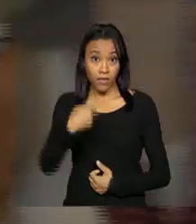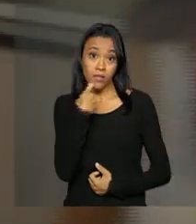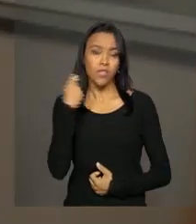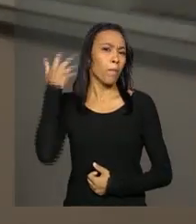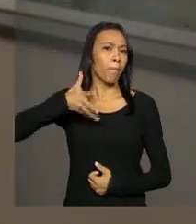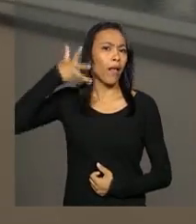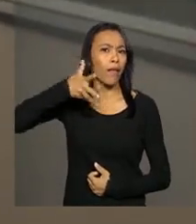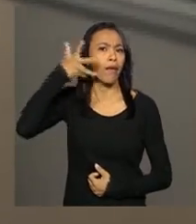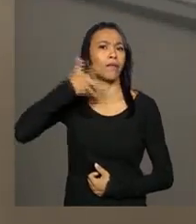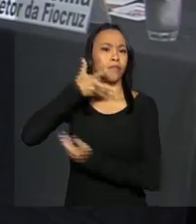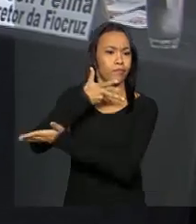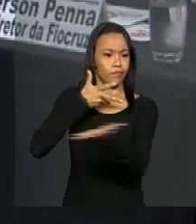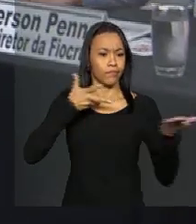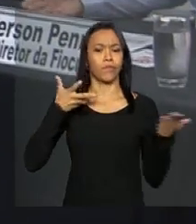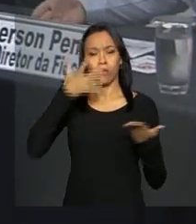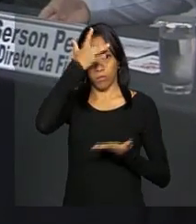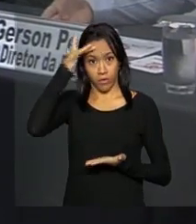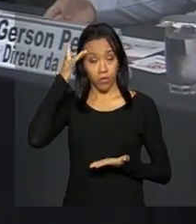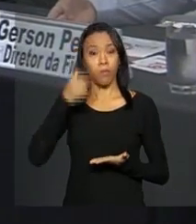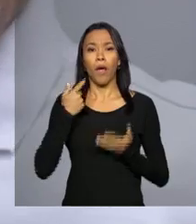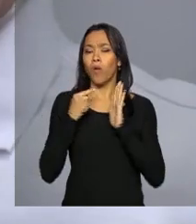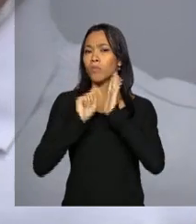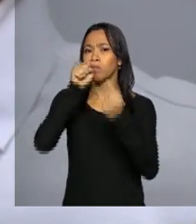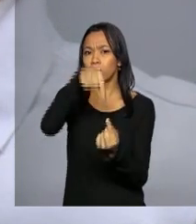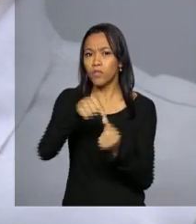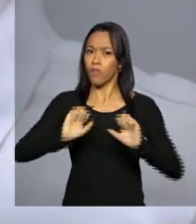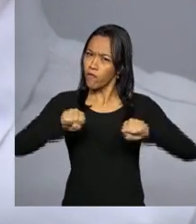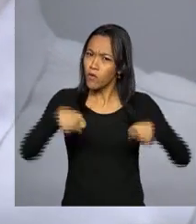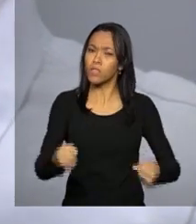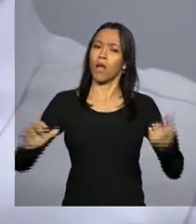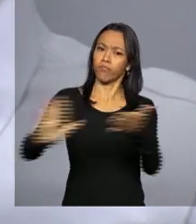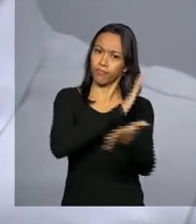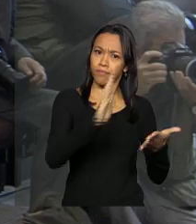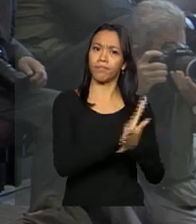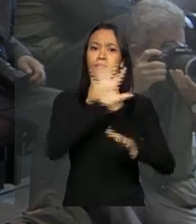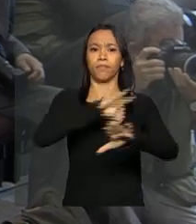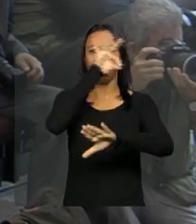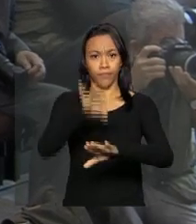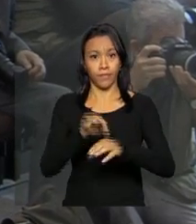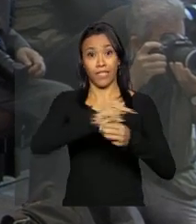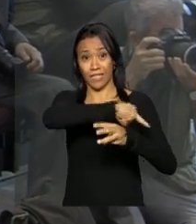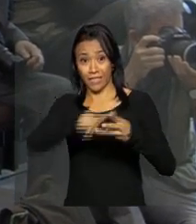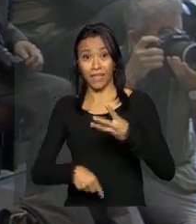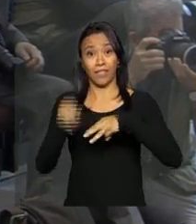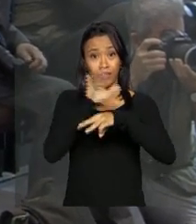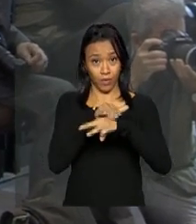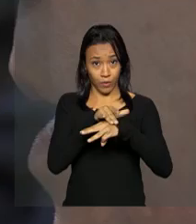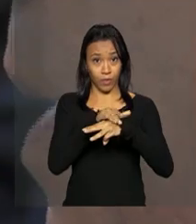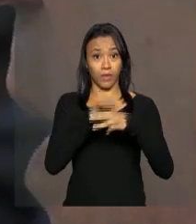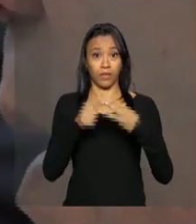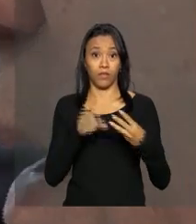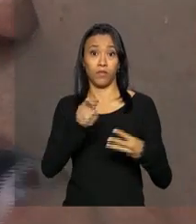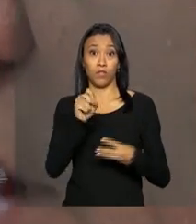aos servidores públicos onde mostrou a intenção de reforçar a luta contra o transmissor da dengue da febre chicungunha e do do